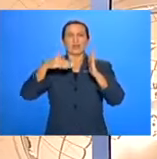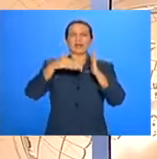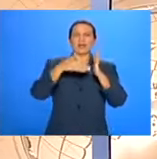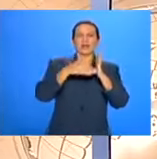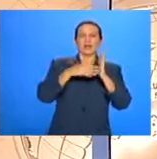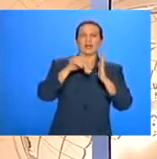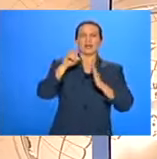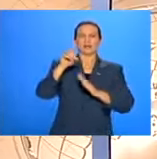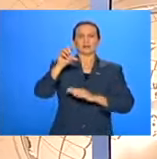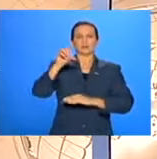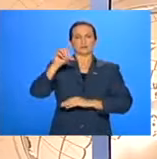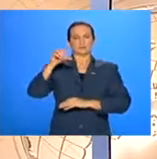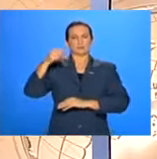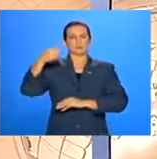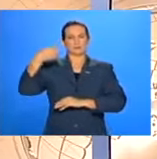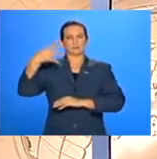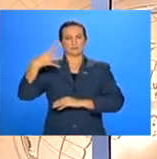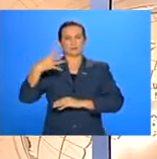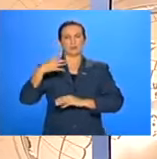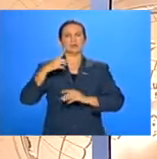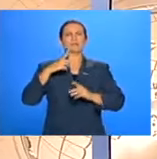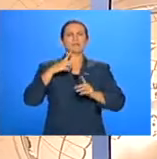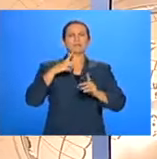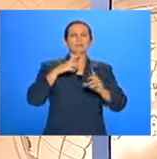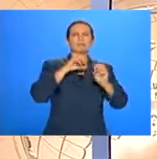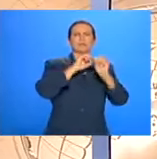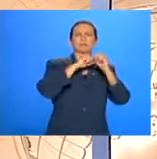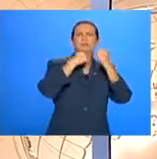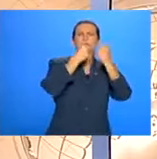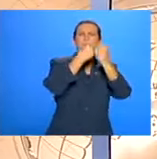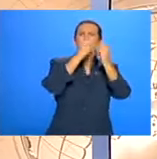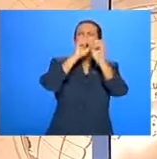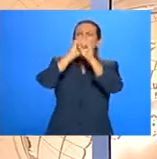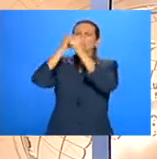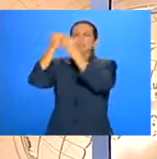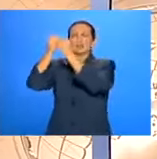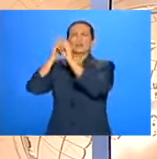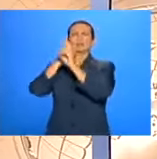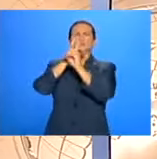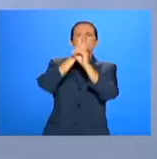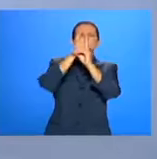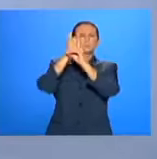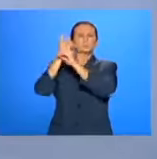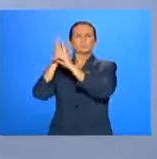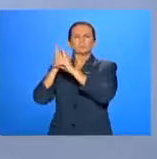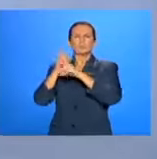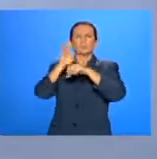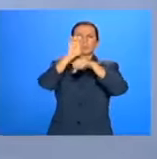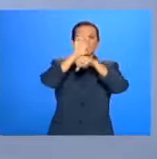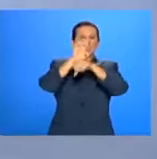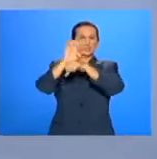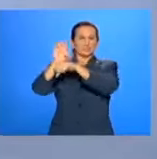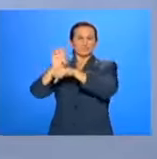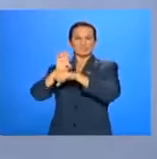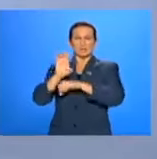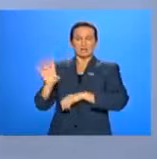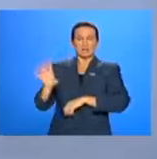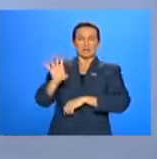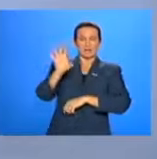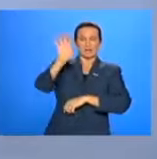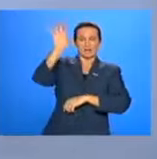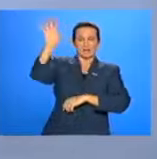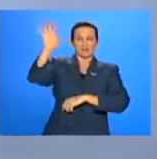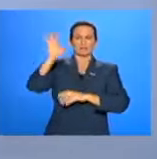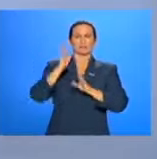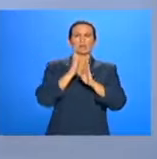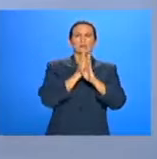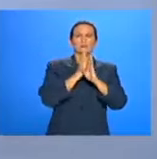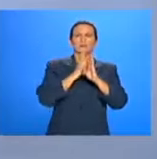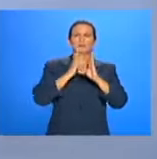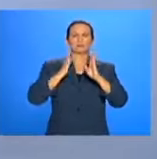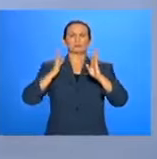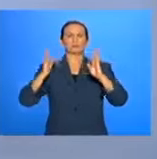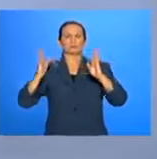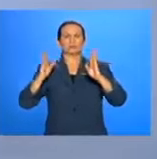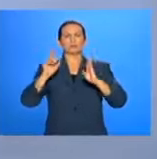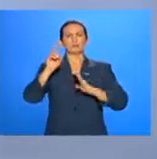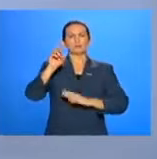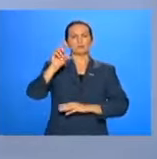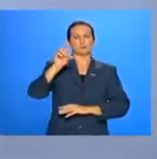1994, realizaram-se alguns encontros estatuais. A partir dos anos 90,